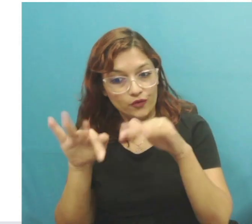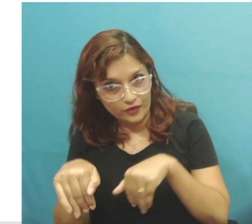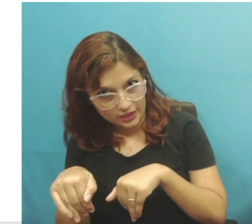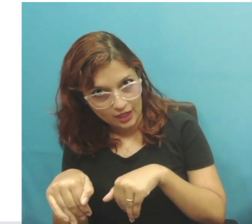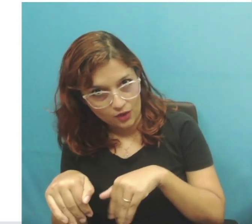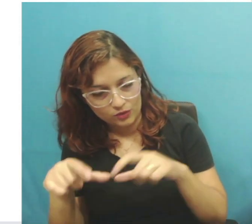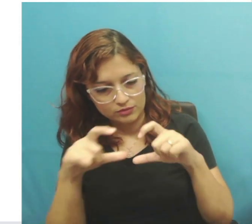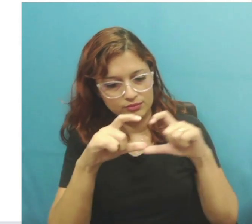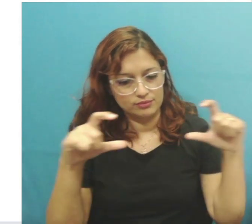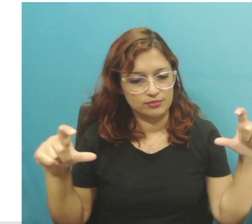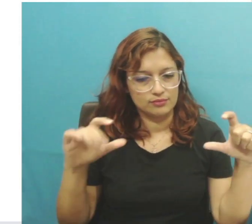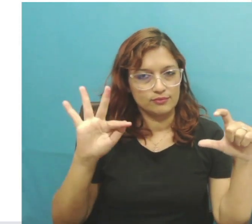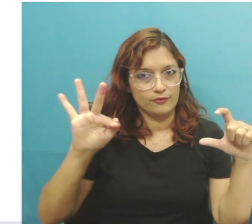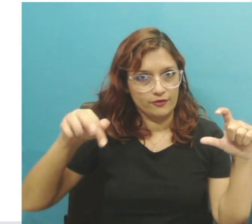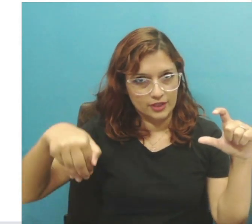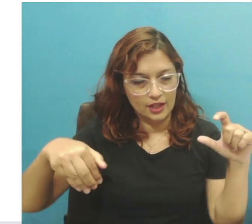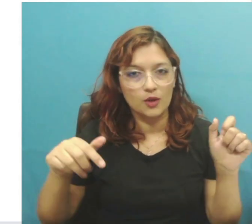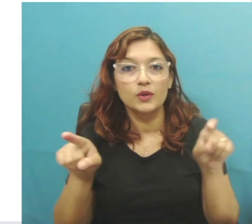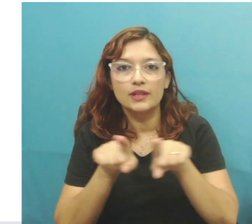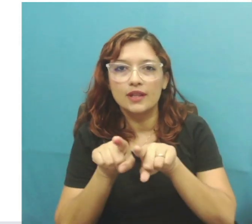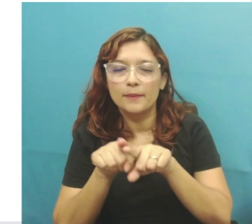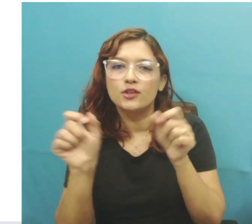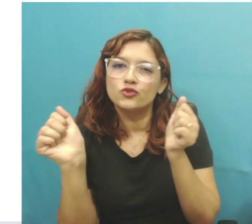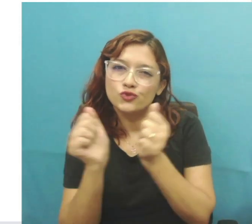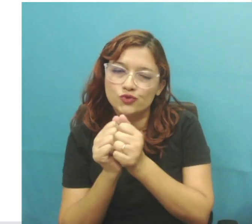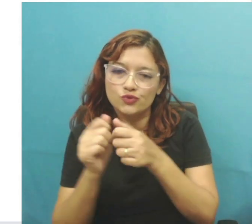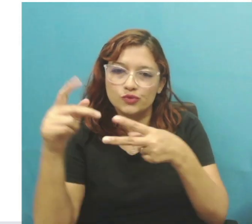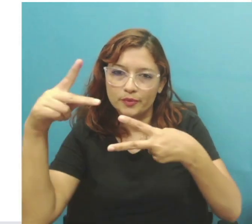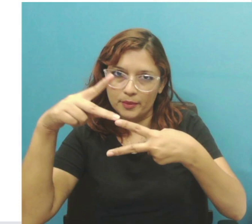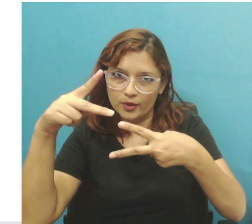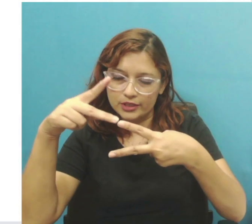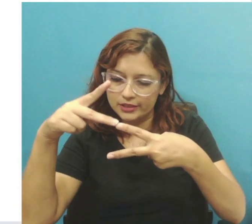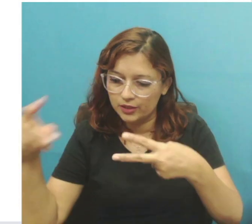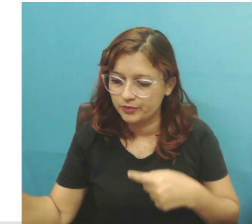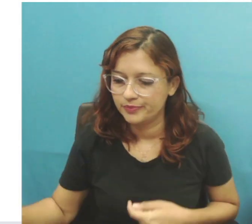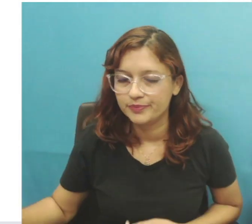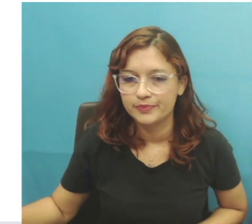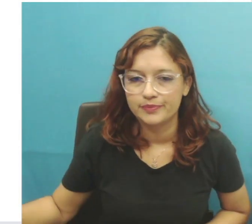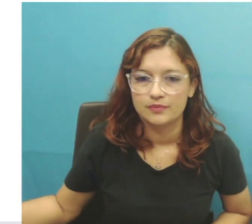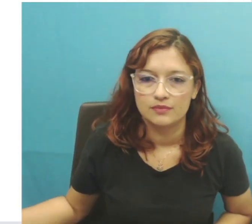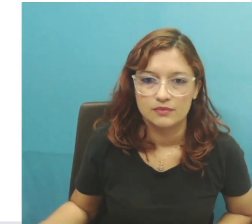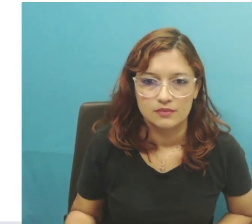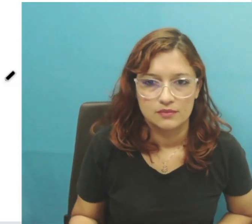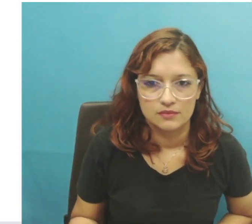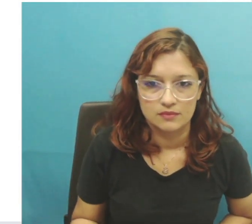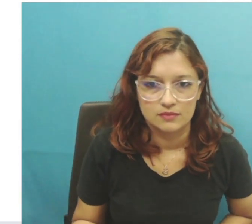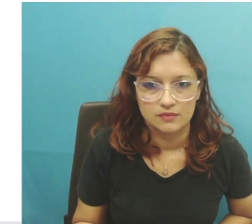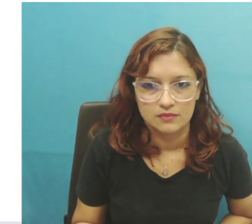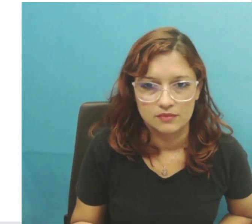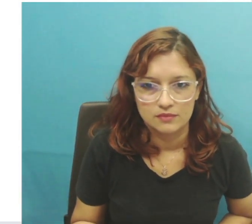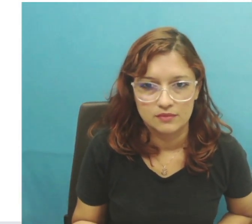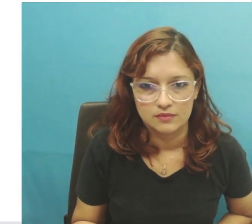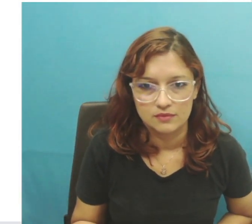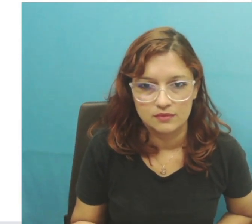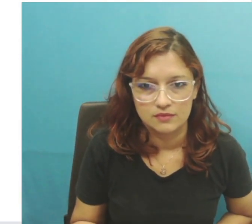Viu? Tá no final da frase e também está acompanhado de preposição.